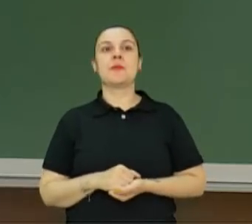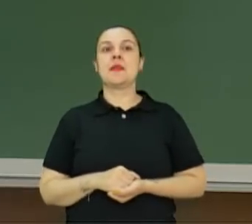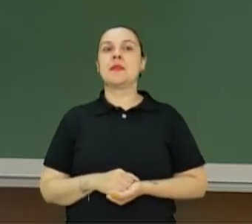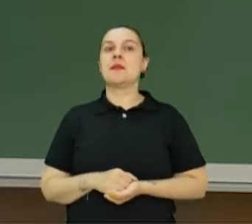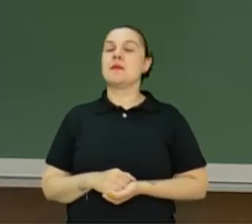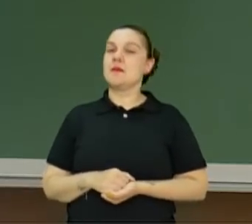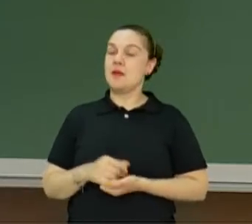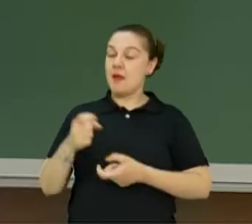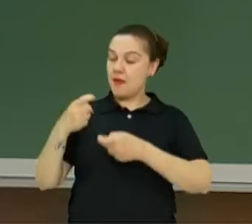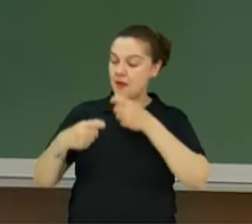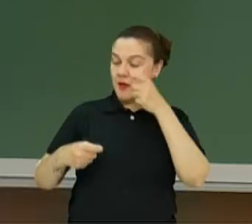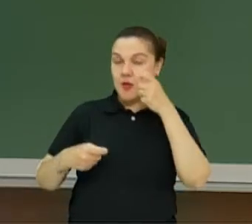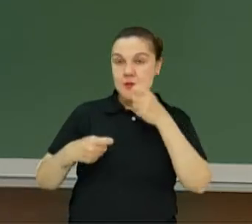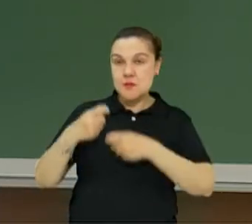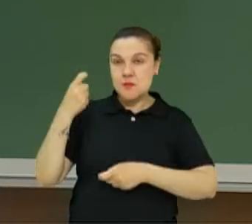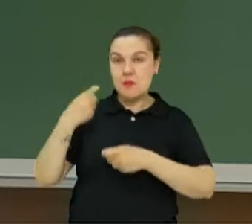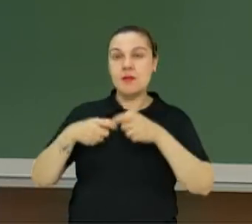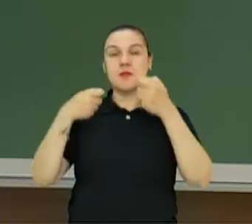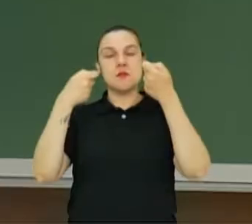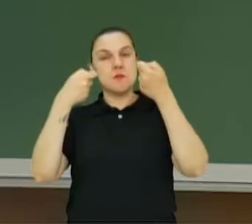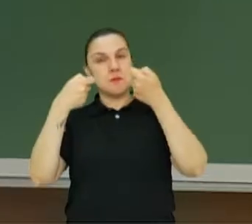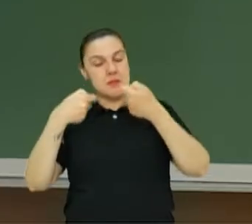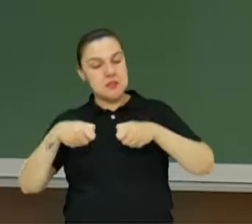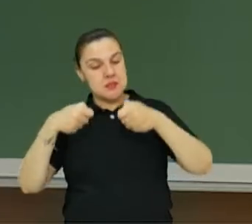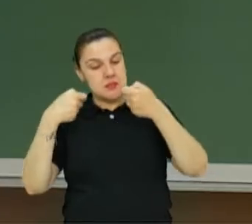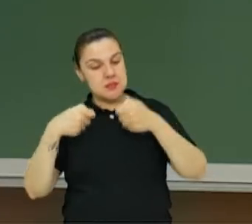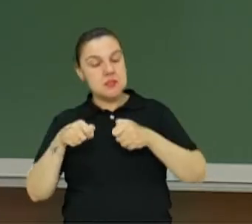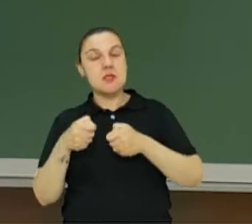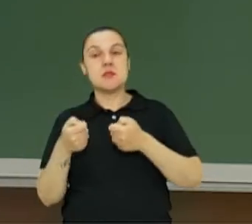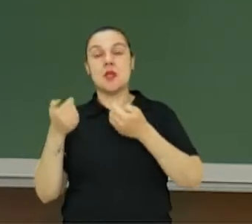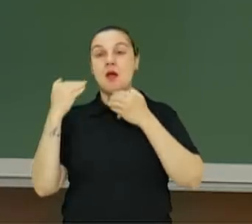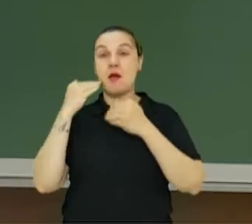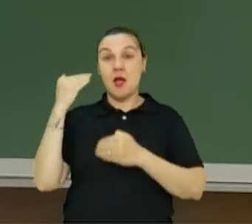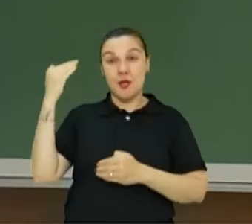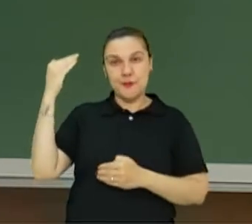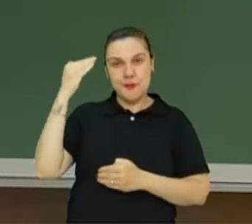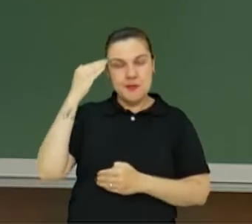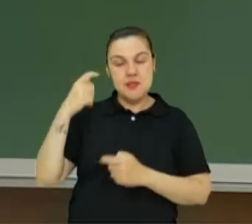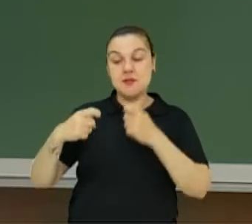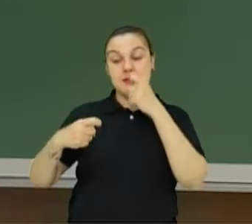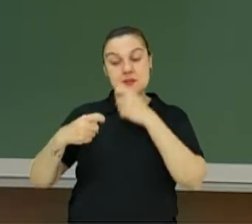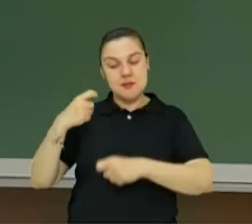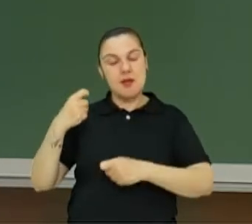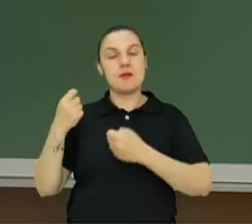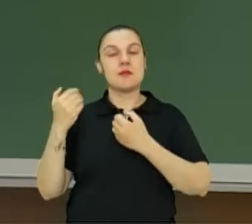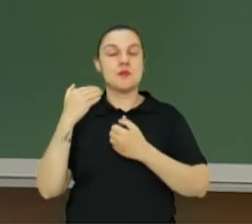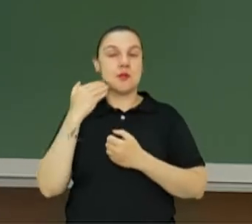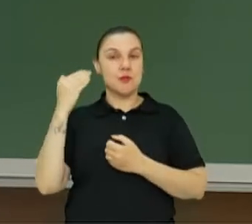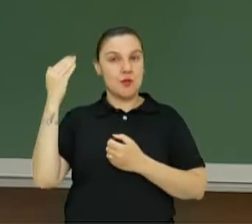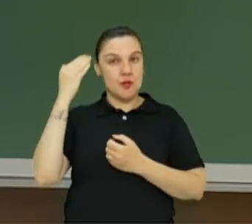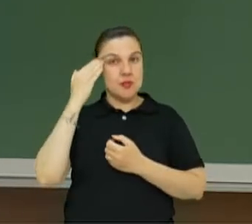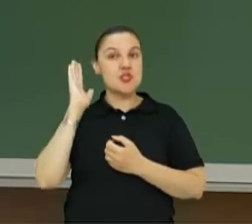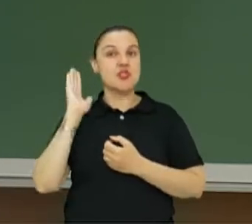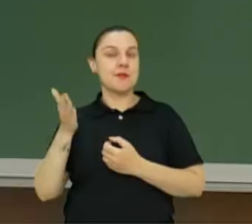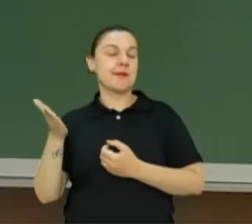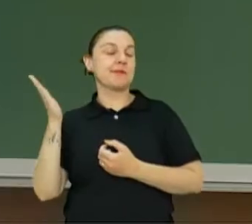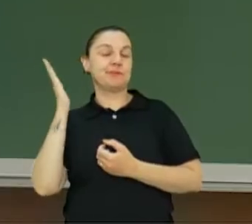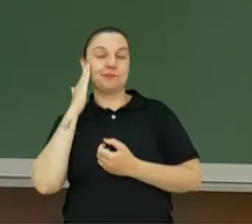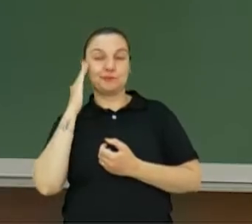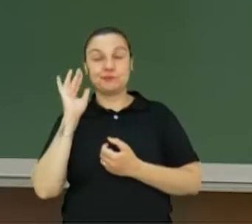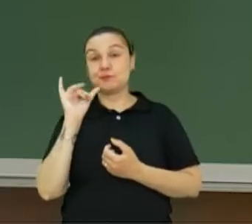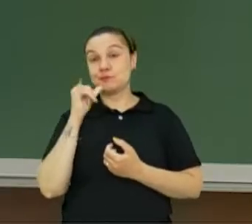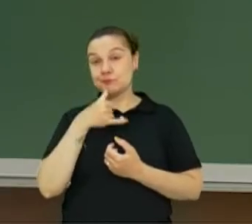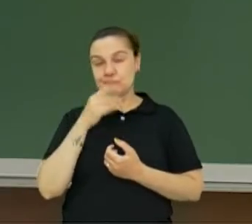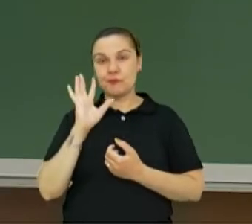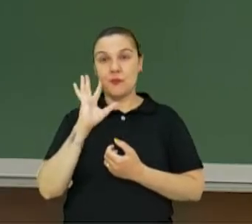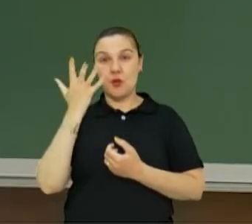delicado, né? Relações sexuais na adolescência, né? Embora a gente sabe que já acontece muito, mas